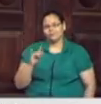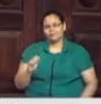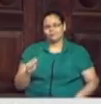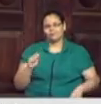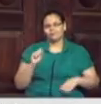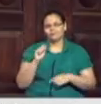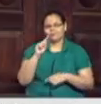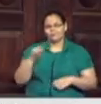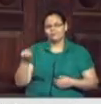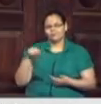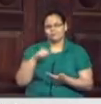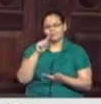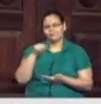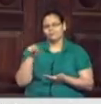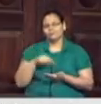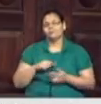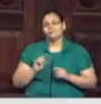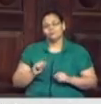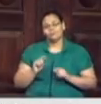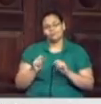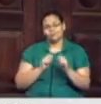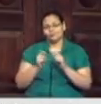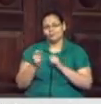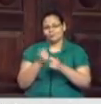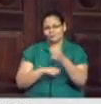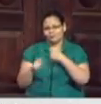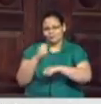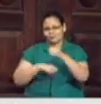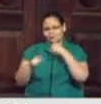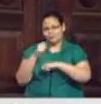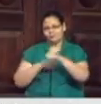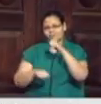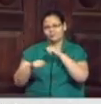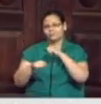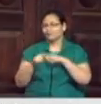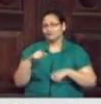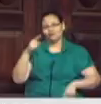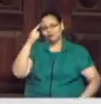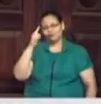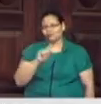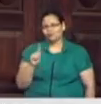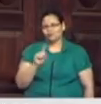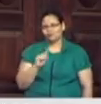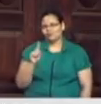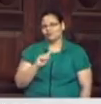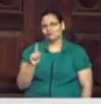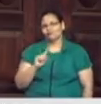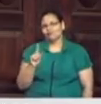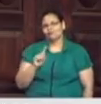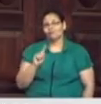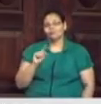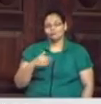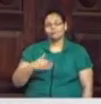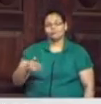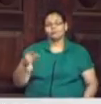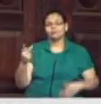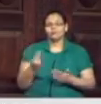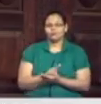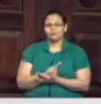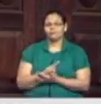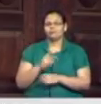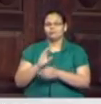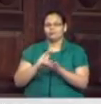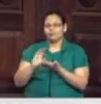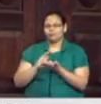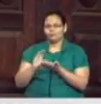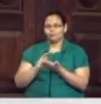vinculado administrativamente, nós não sabemos qual será, deputado Dr. Sadi Noel, o destino do Conselho Estadual de